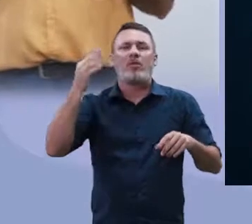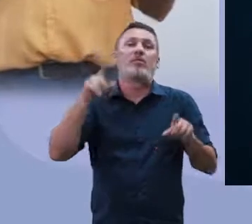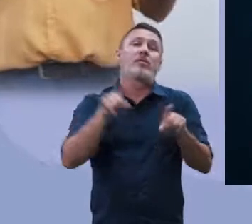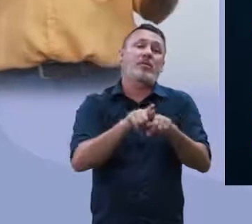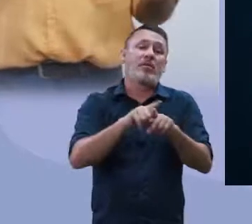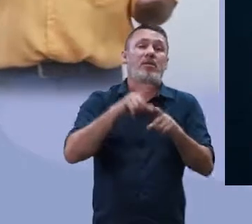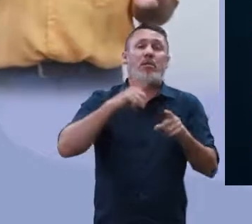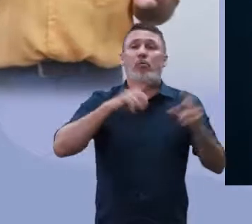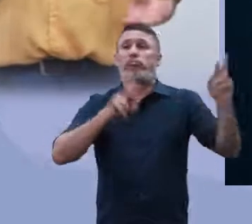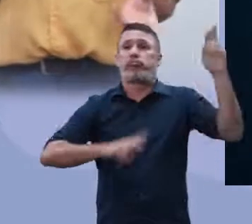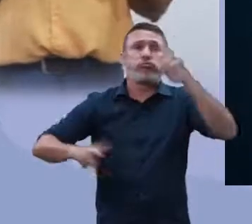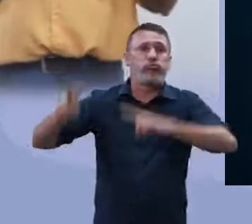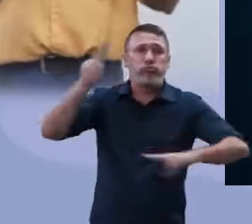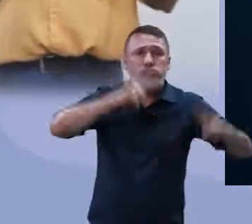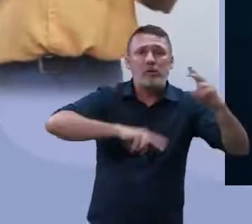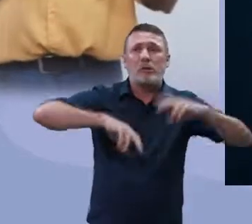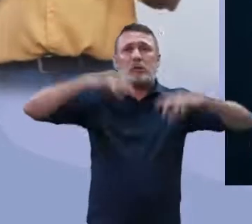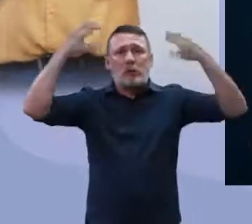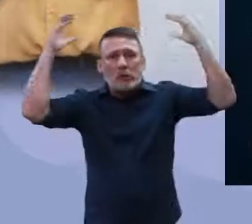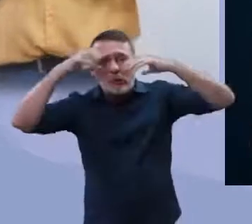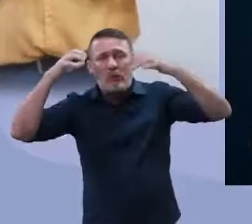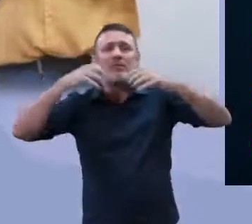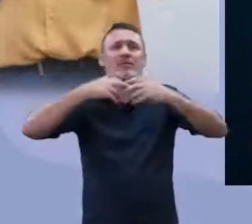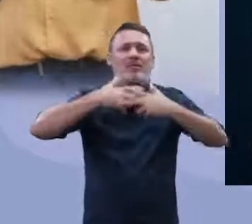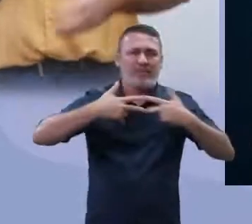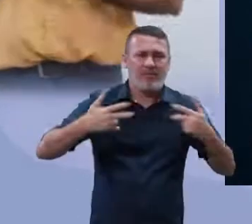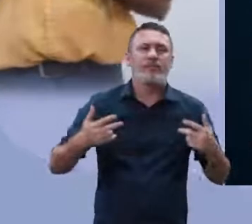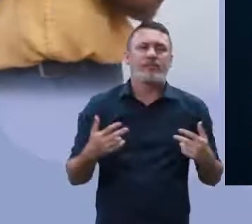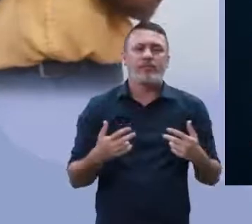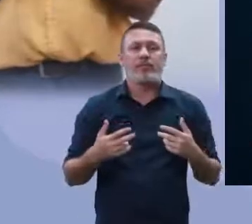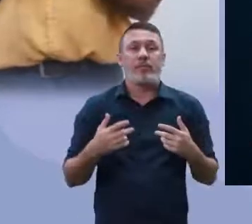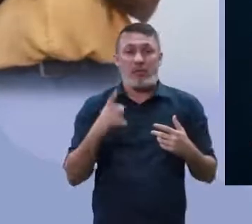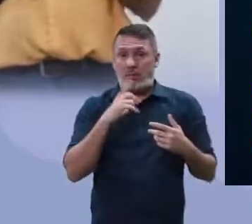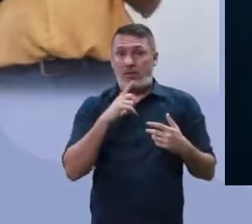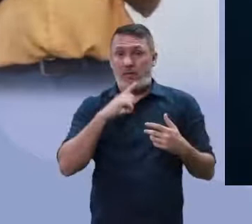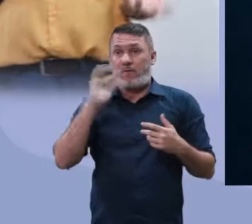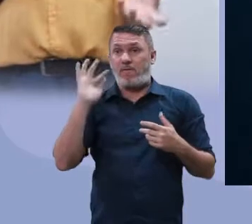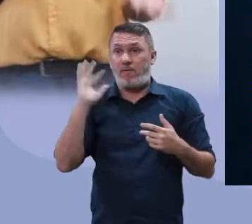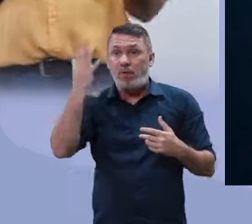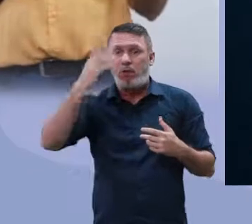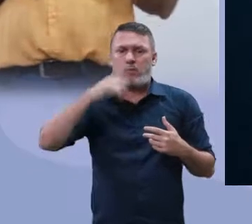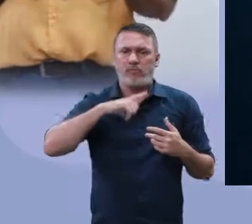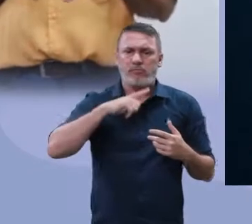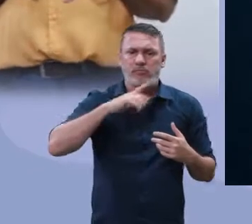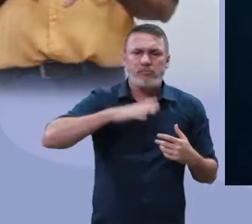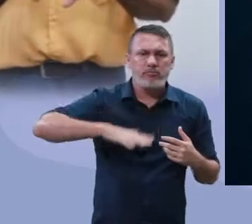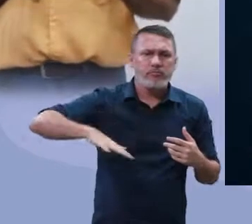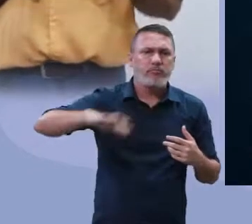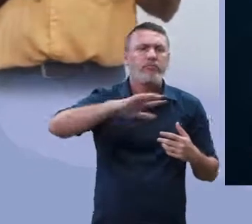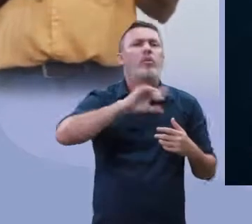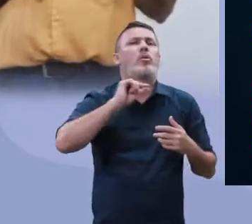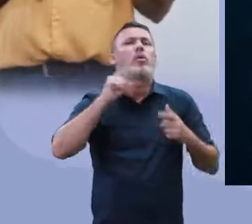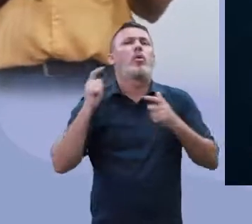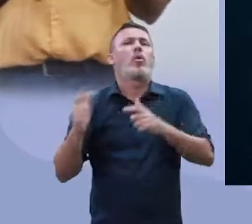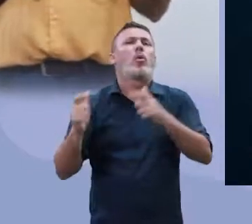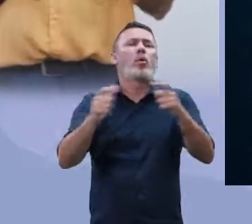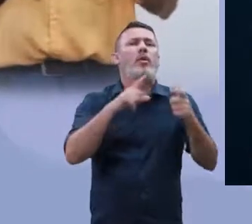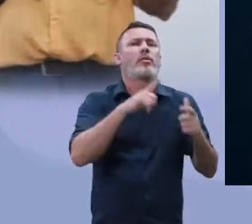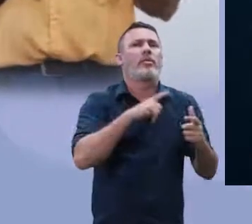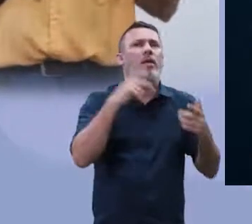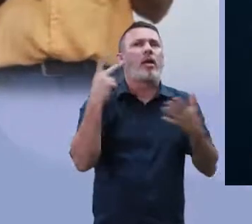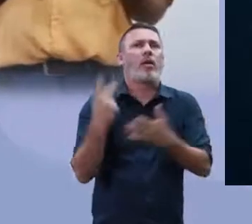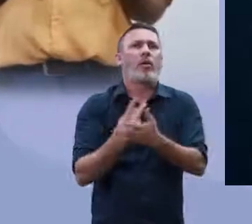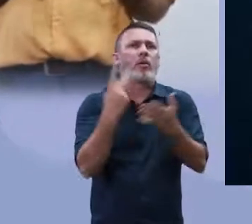exemplo, El Niño e Laninha. E esses, quando estão ali teoricamente atuando em um determinado local de forma